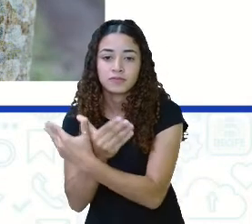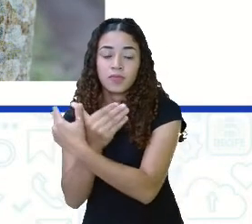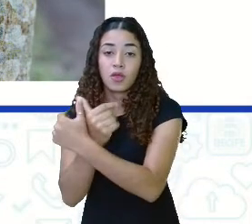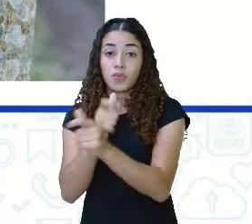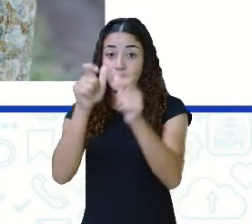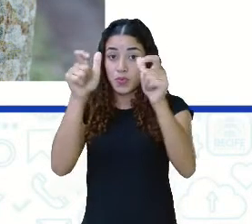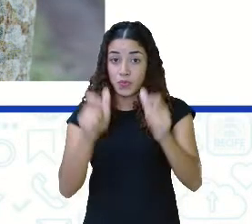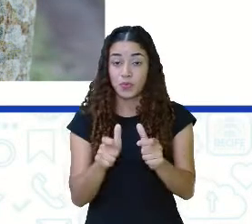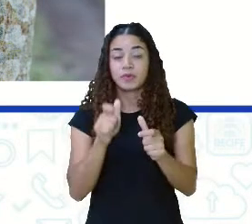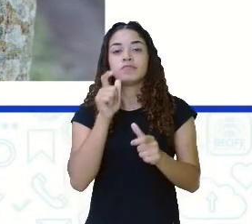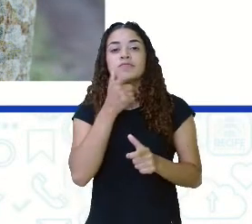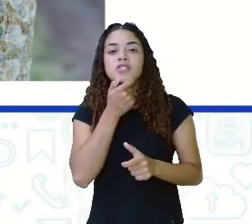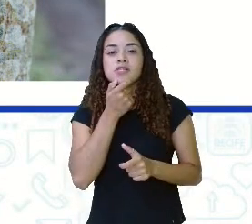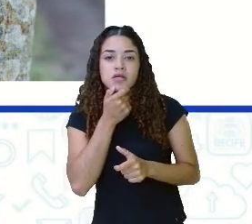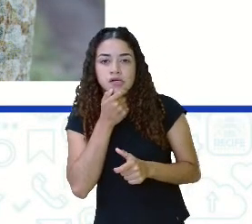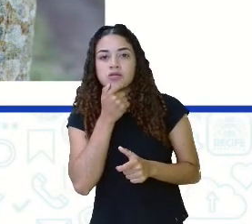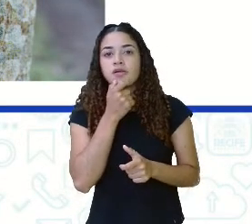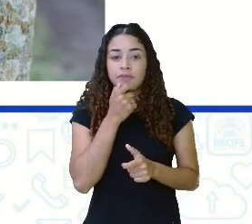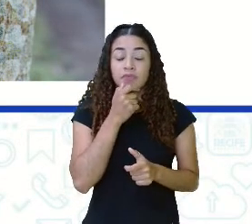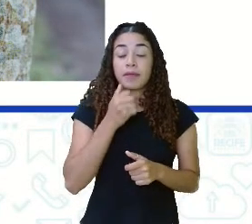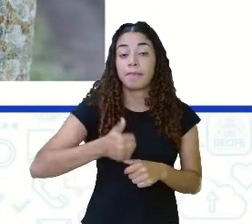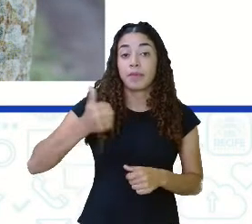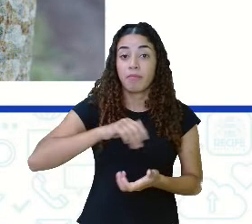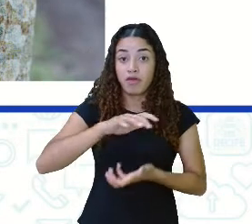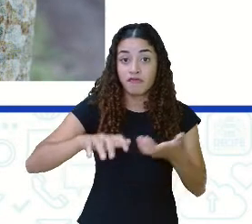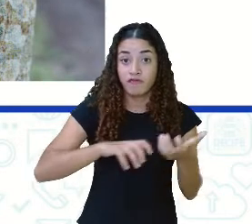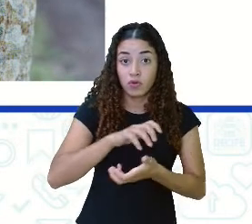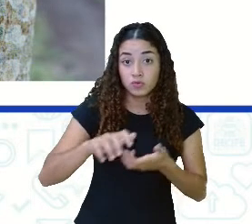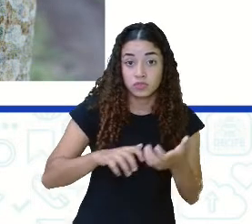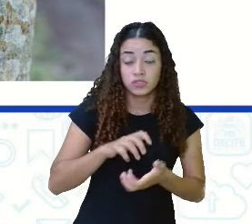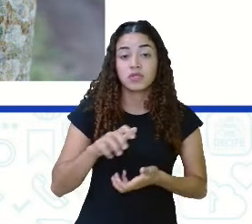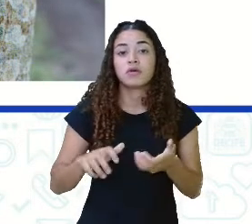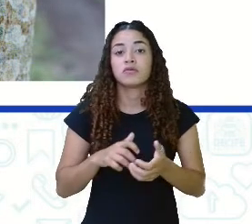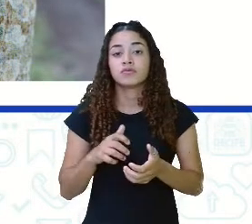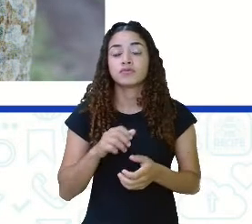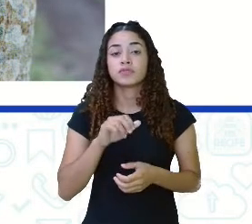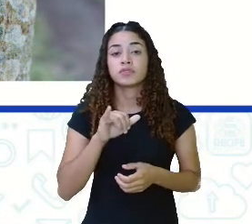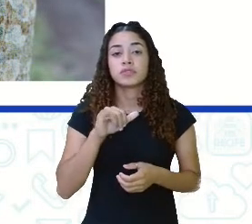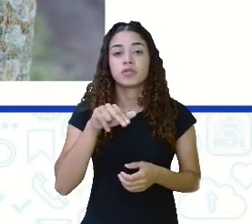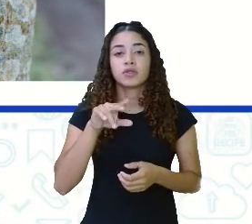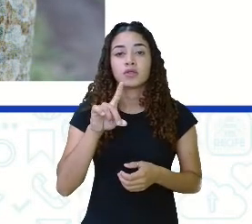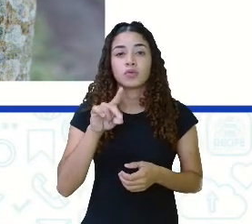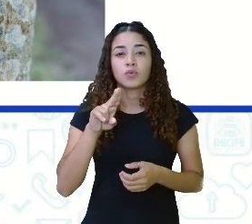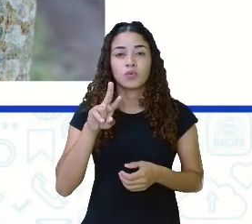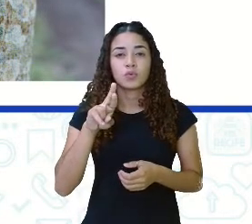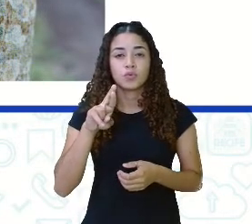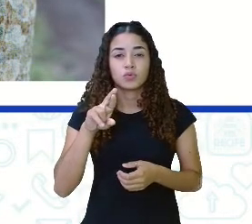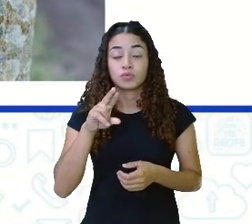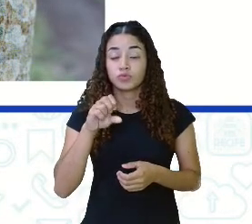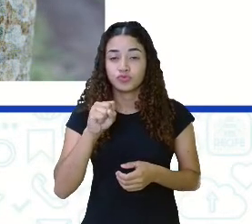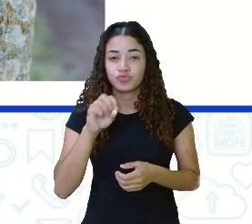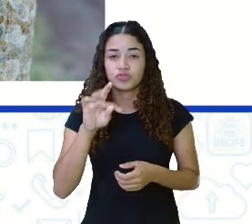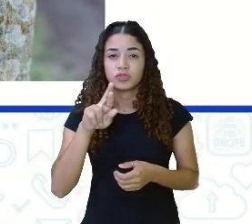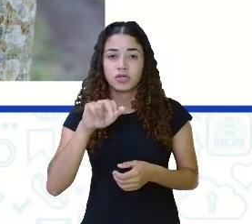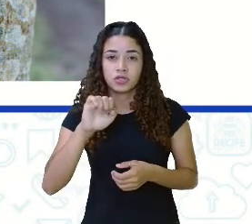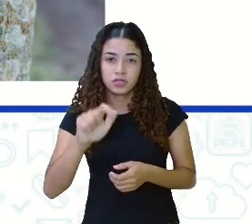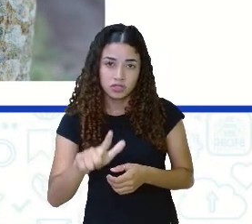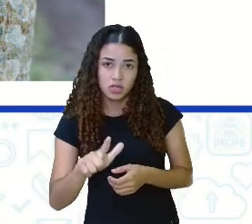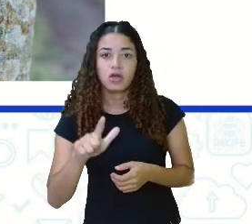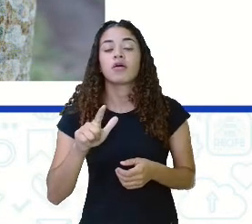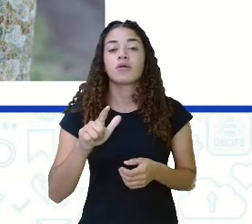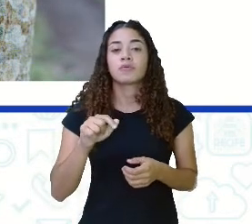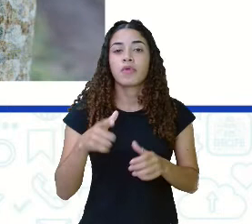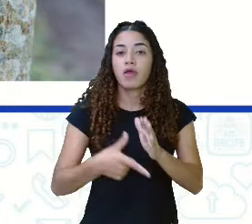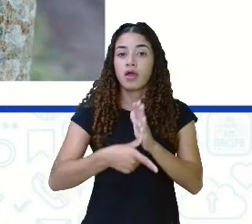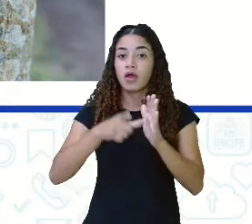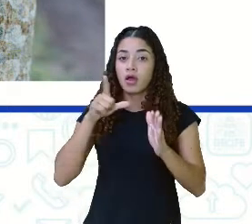na época da primeira Revolução Industrial. Quando, antes de acontecer a Revolução Industrial, aquela área,